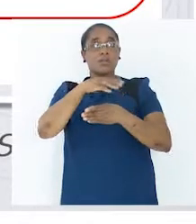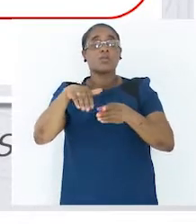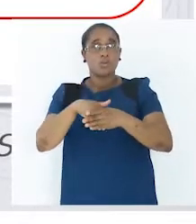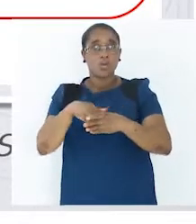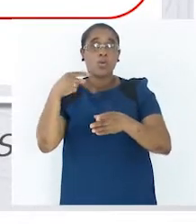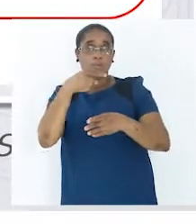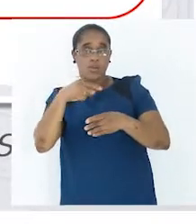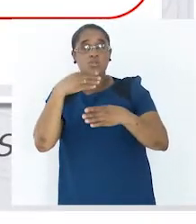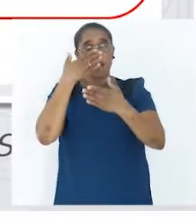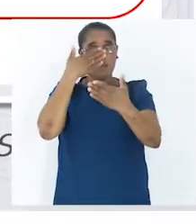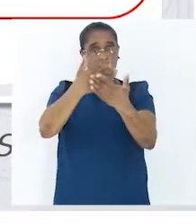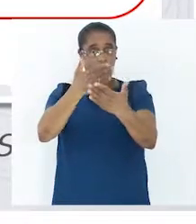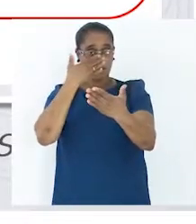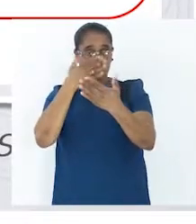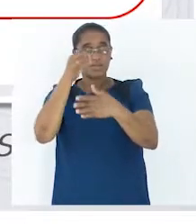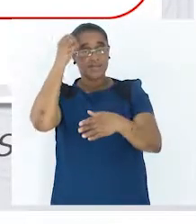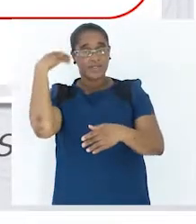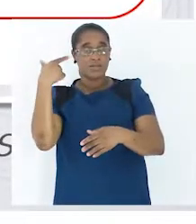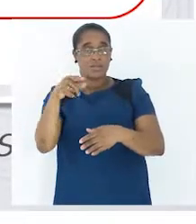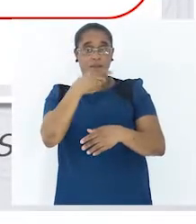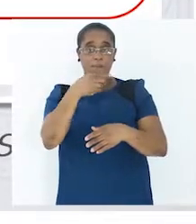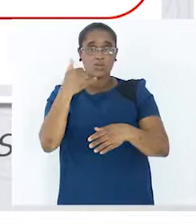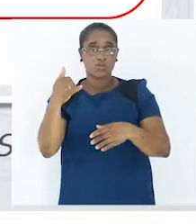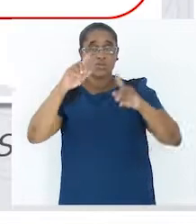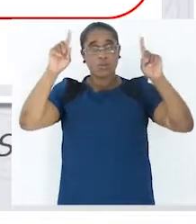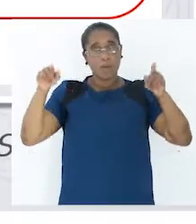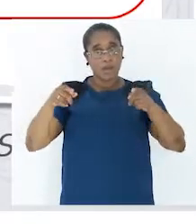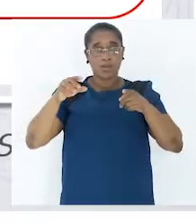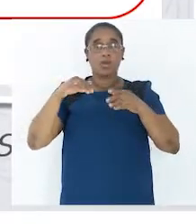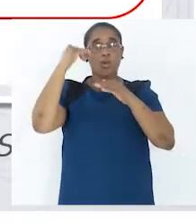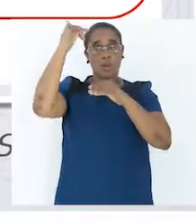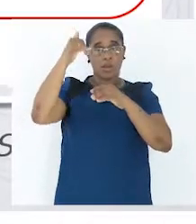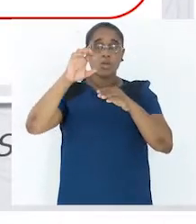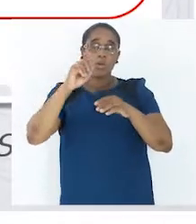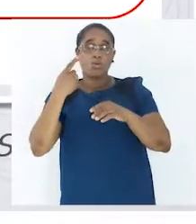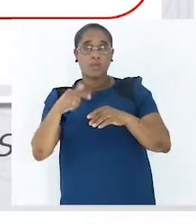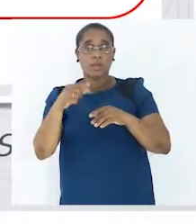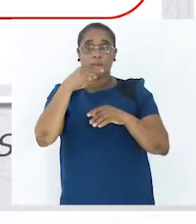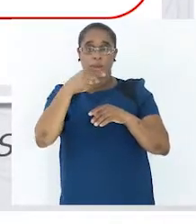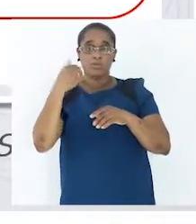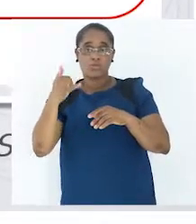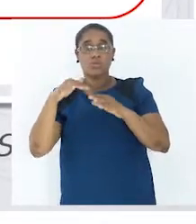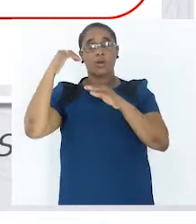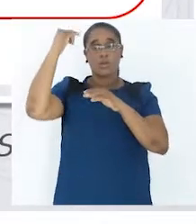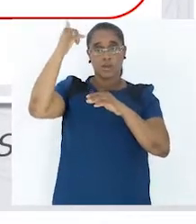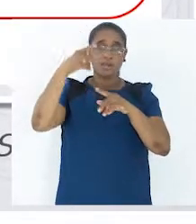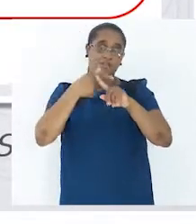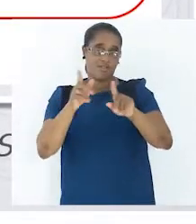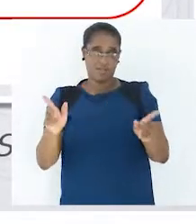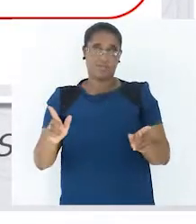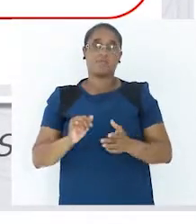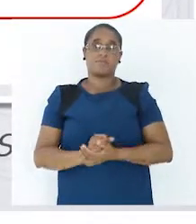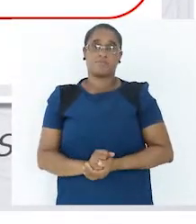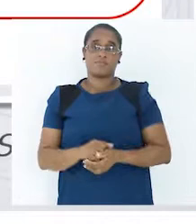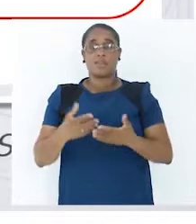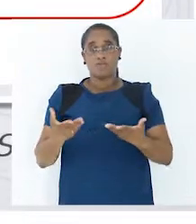que ter menos 2 dentro de um parênteses ao quadrado ou ter menos 2 ao quadrado é diferente. Não